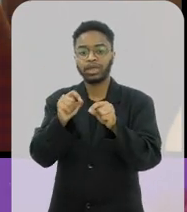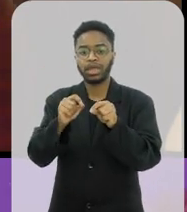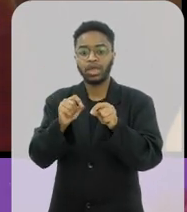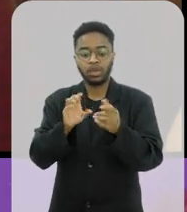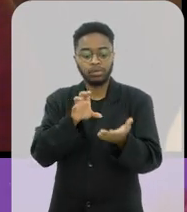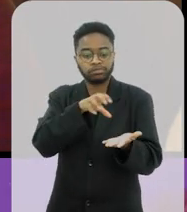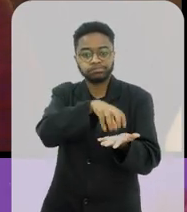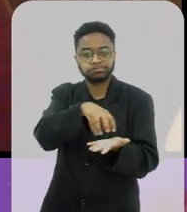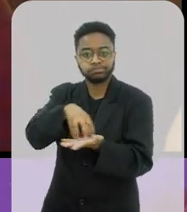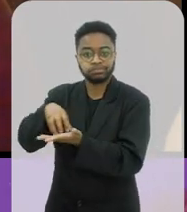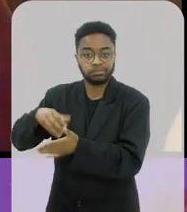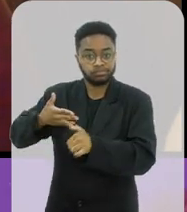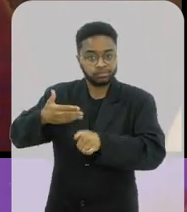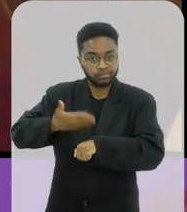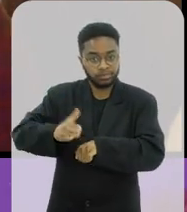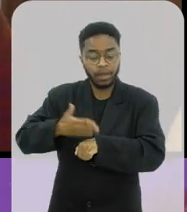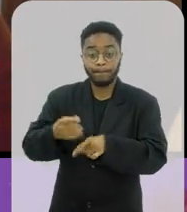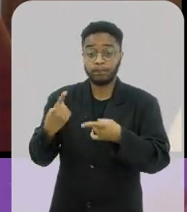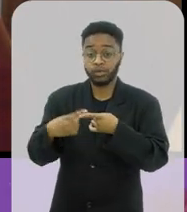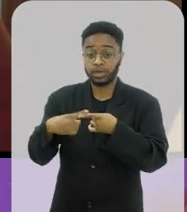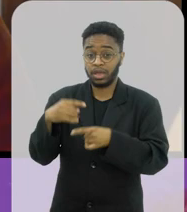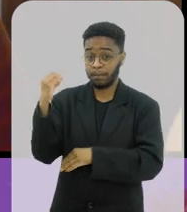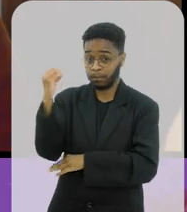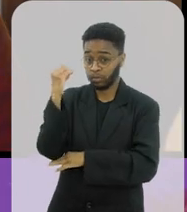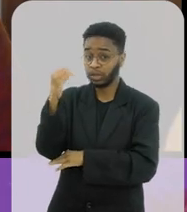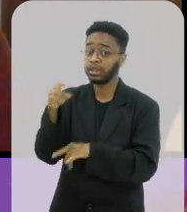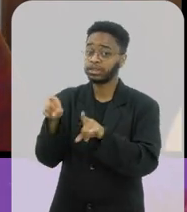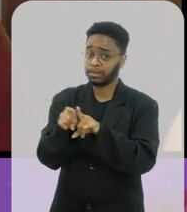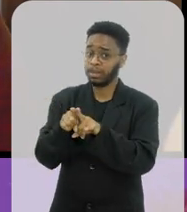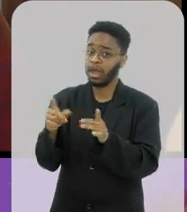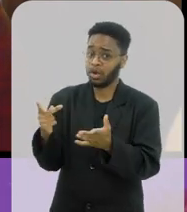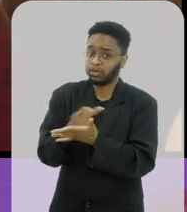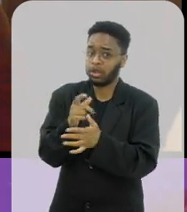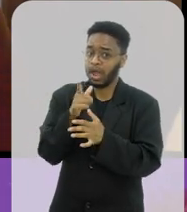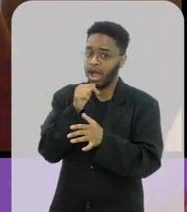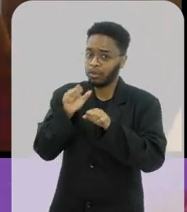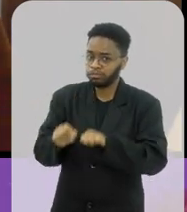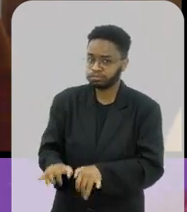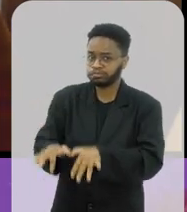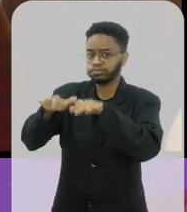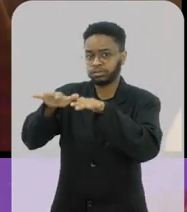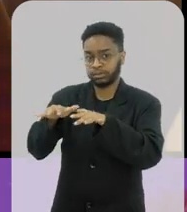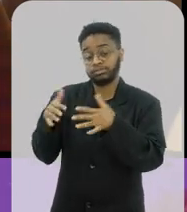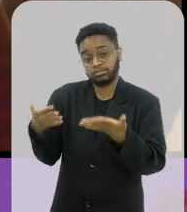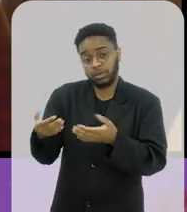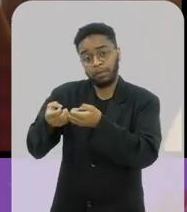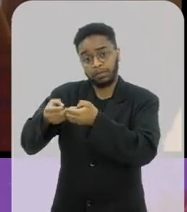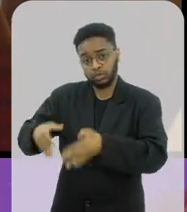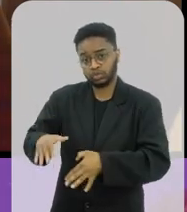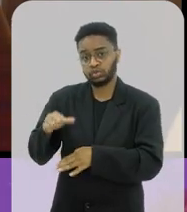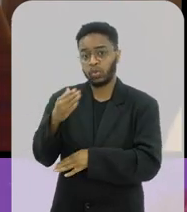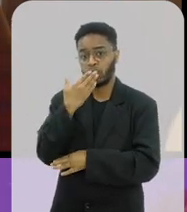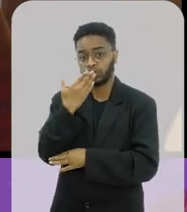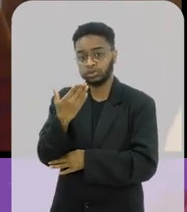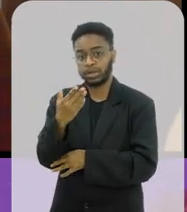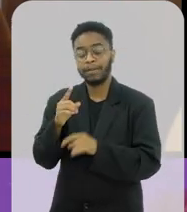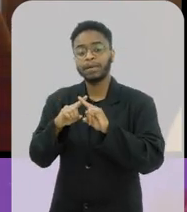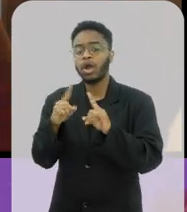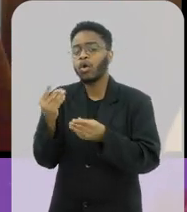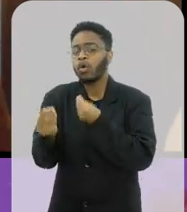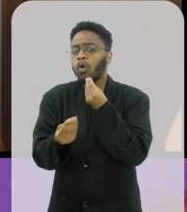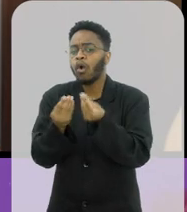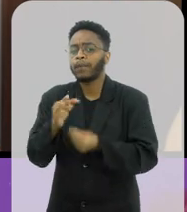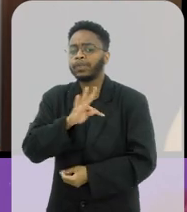e nos CTs, porque a capital Porto Alegre foi também muito atingida. E o aspecto técnico para